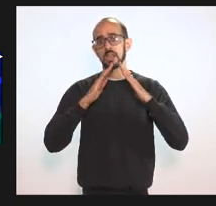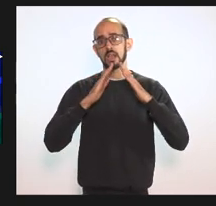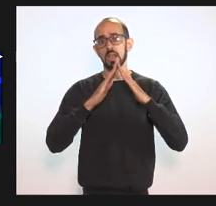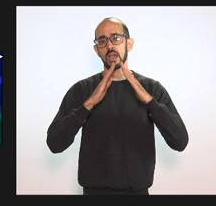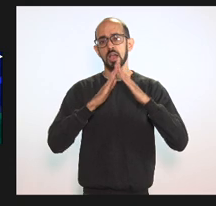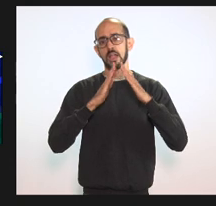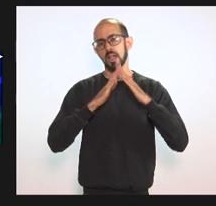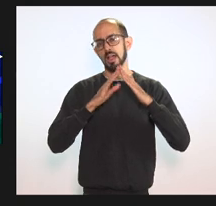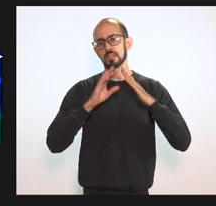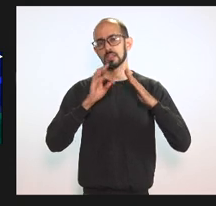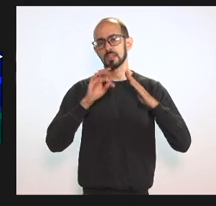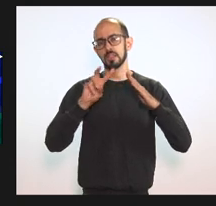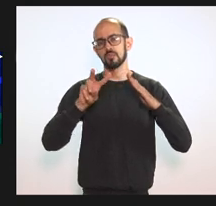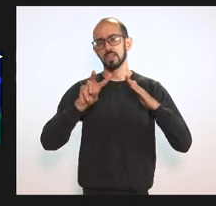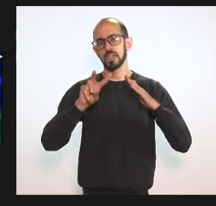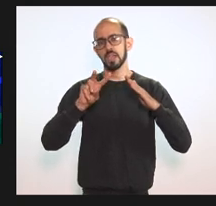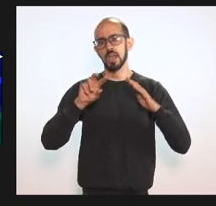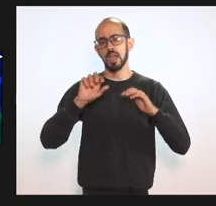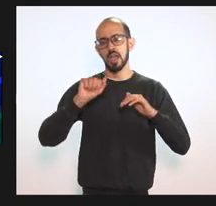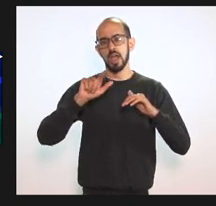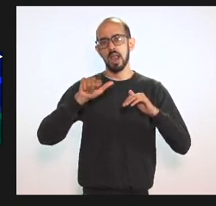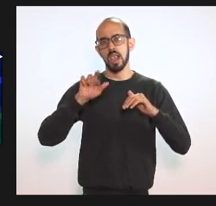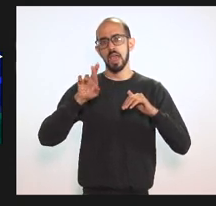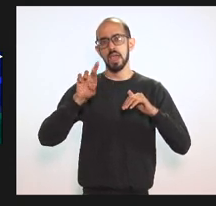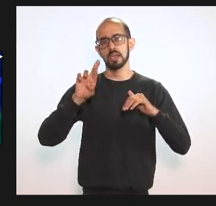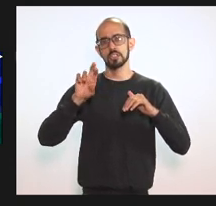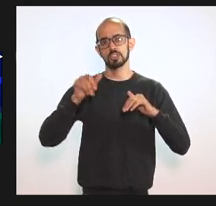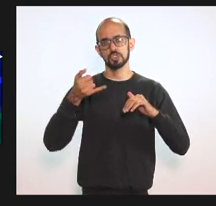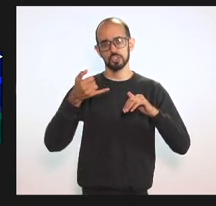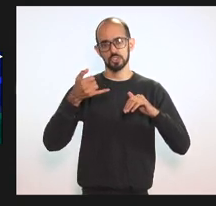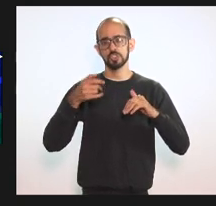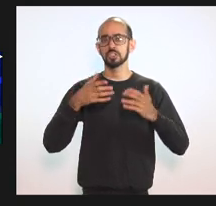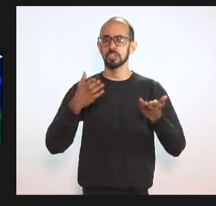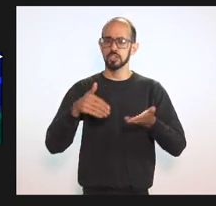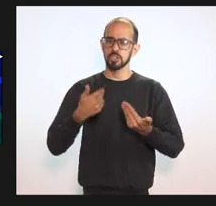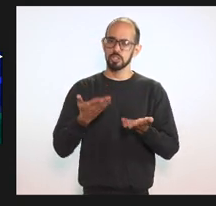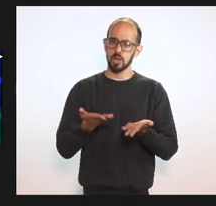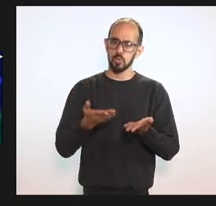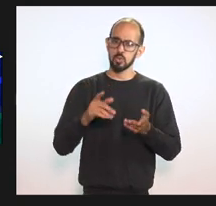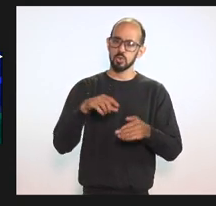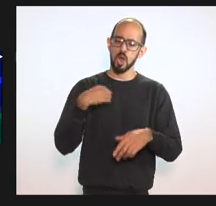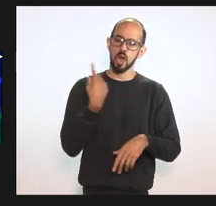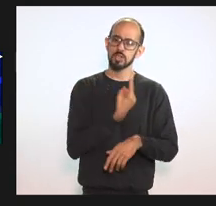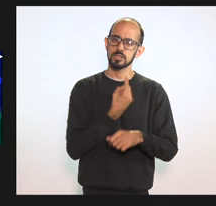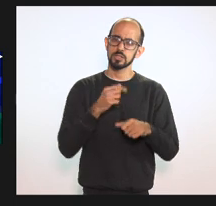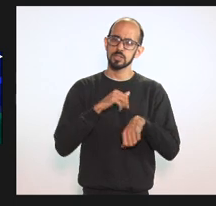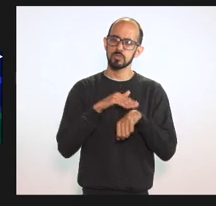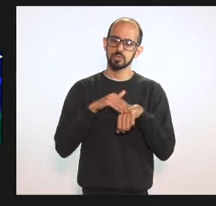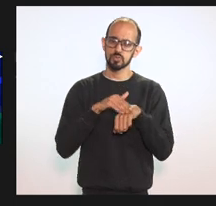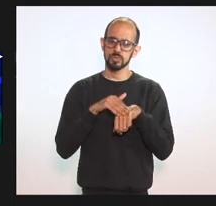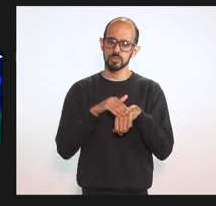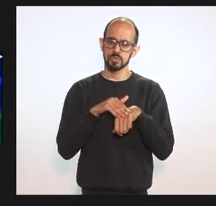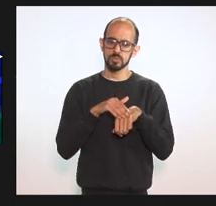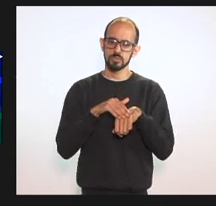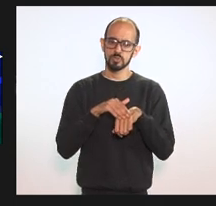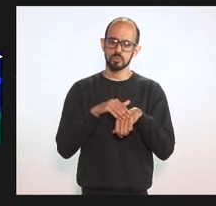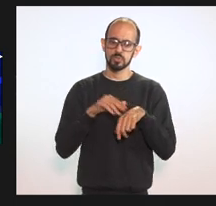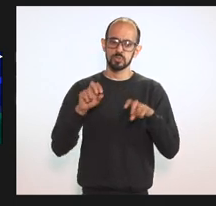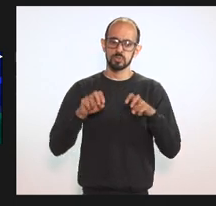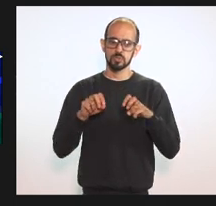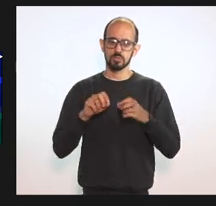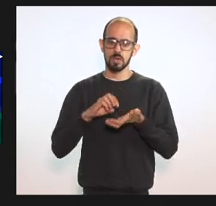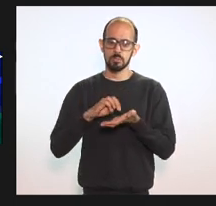desde batendo uma questão é que é uma mensagem do governador enviada aqui para casa